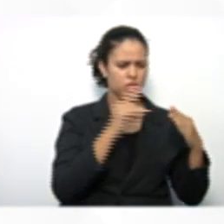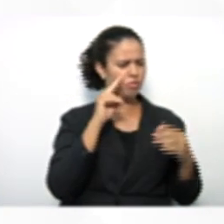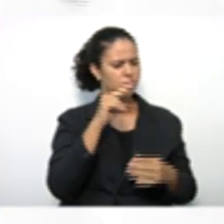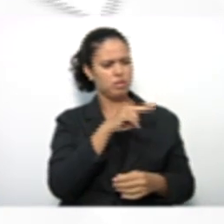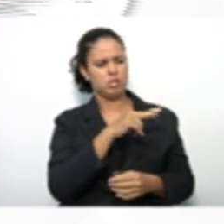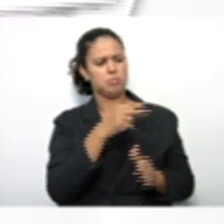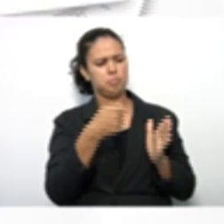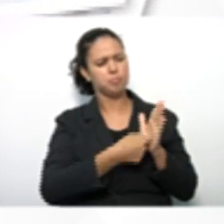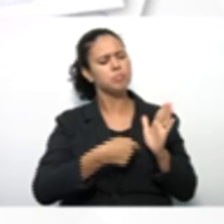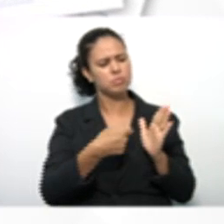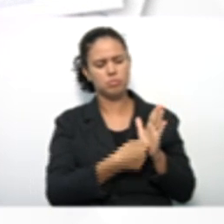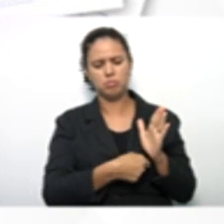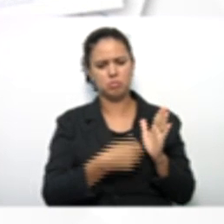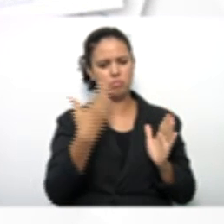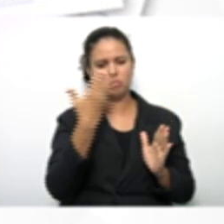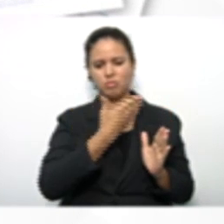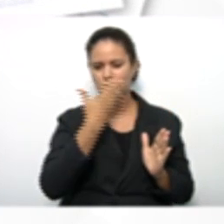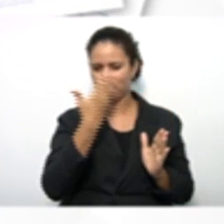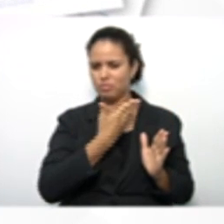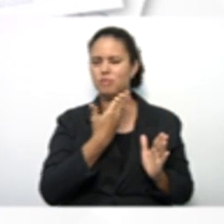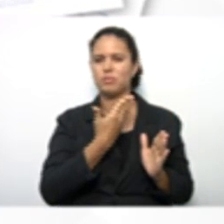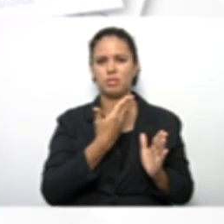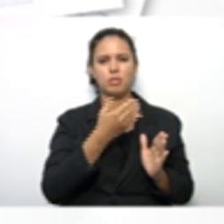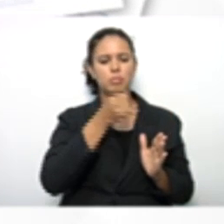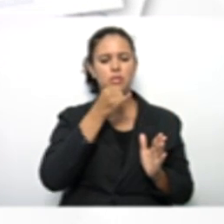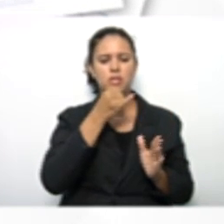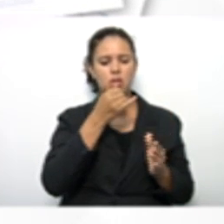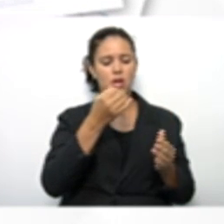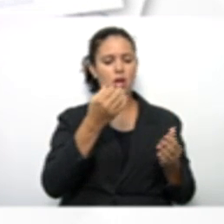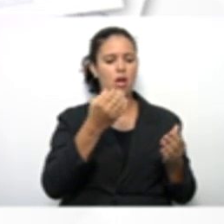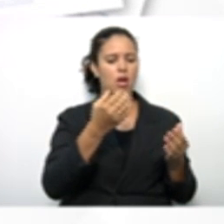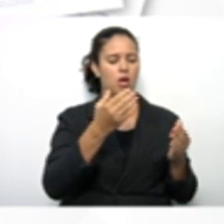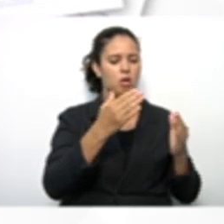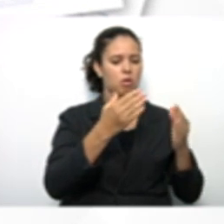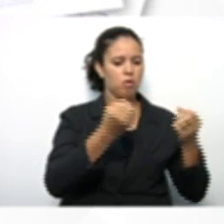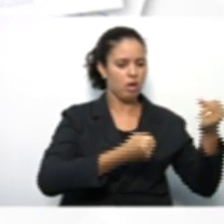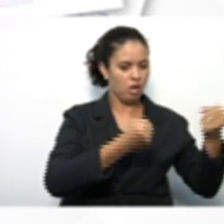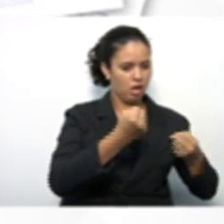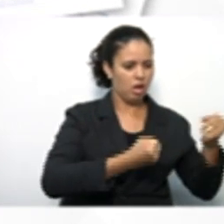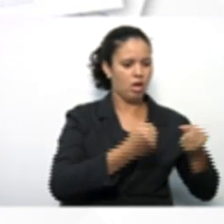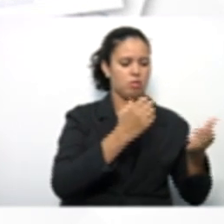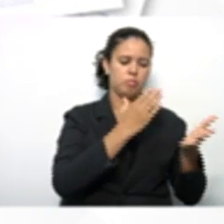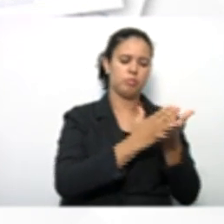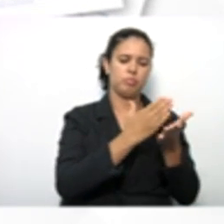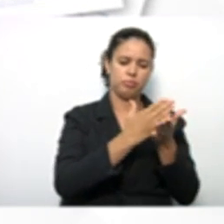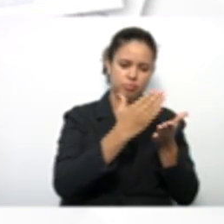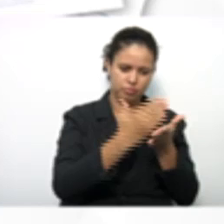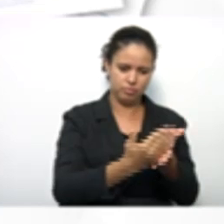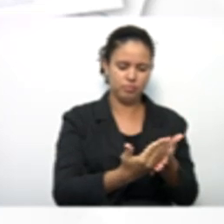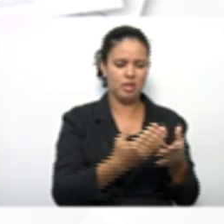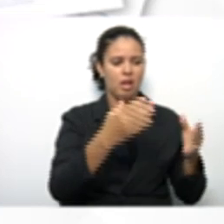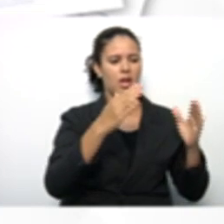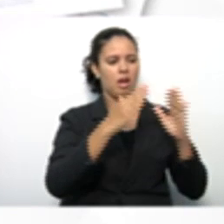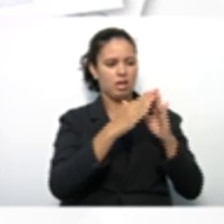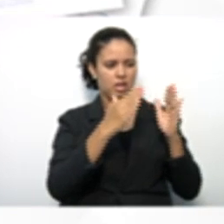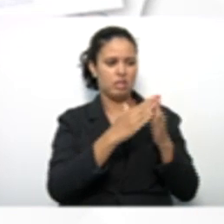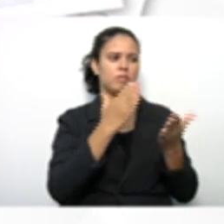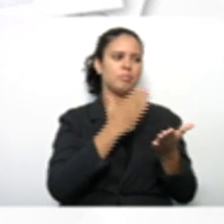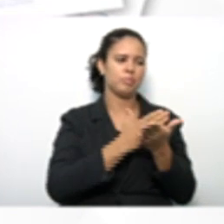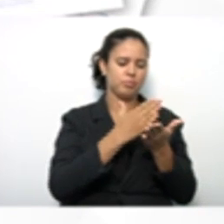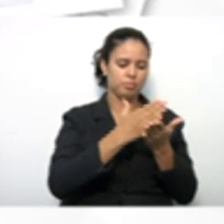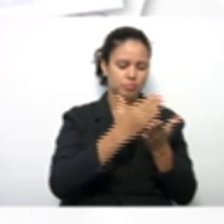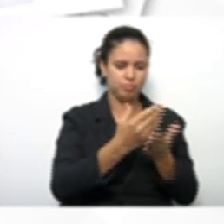nas obrigações. Às vezes aquele carro é financiado, a casa está com dezenas de prestações a pagar. Então, a gente não